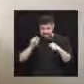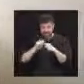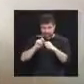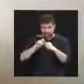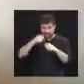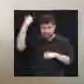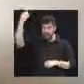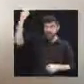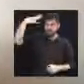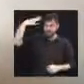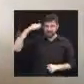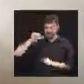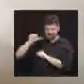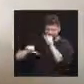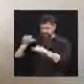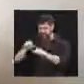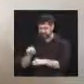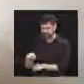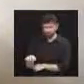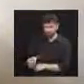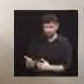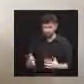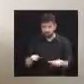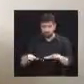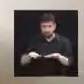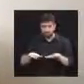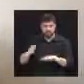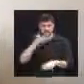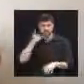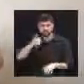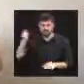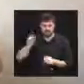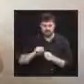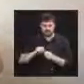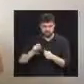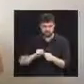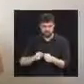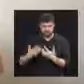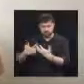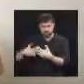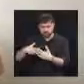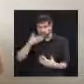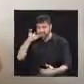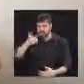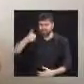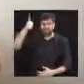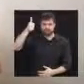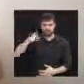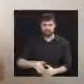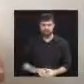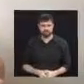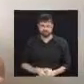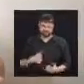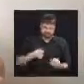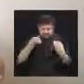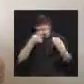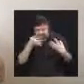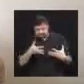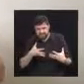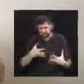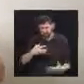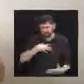ligar uma luz aqui, uma luz acolá. Isso daí faz com que você dê um remendinho para funcionar melhor. Tá? Eu estou